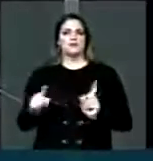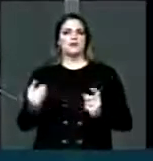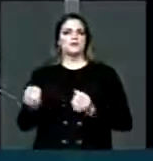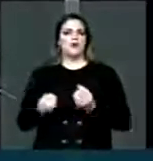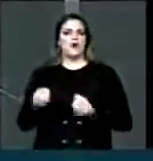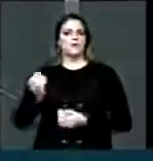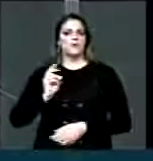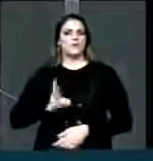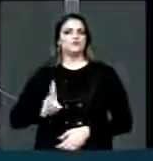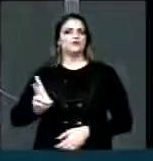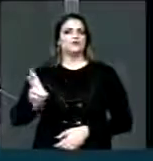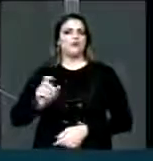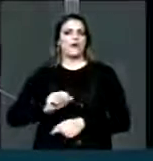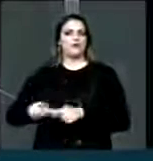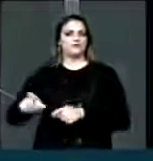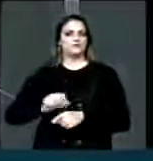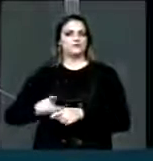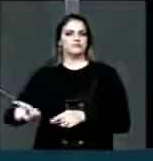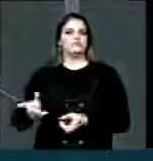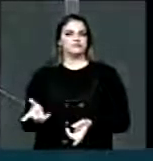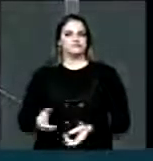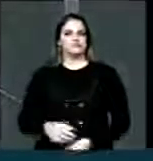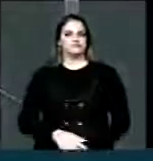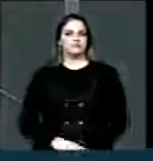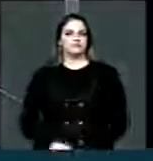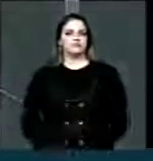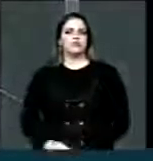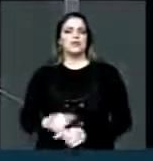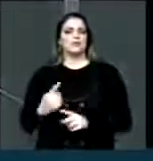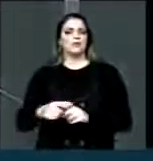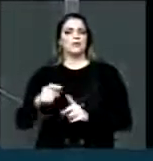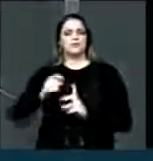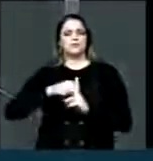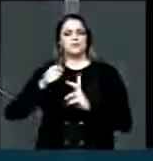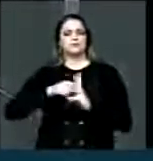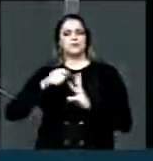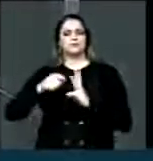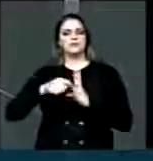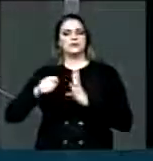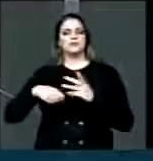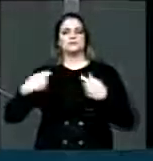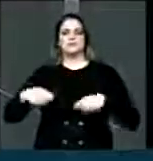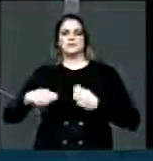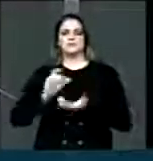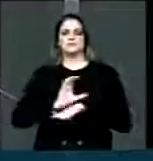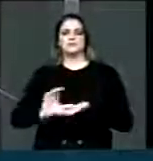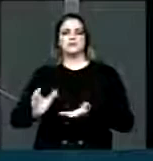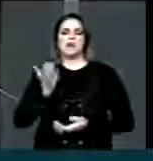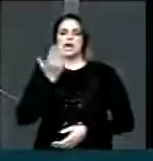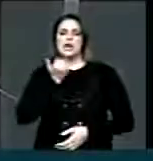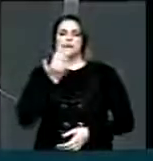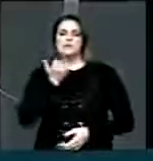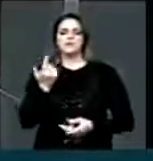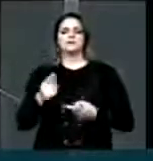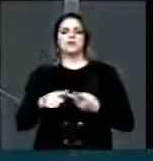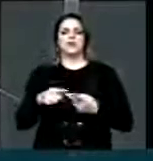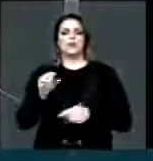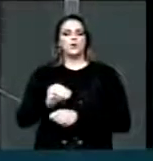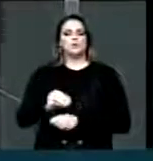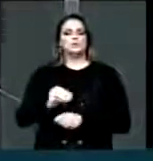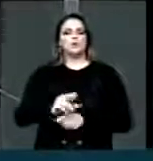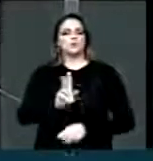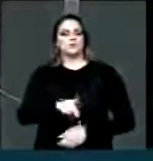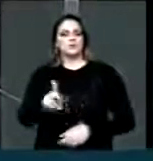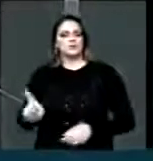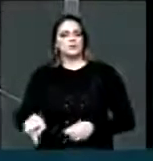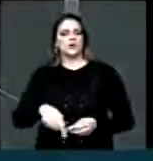essa creche? Quem é que vai todos os meses alimentar as crianças, cuidar das crianças